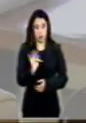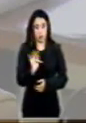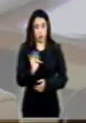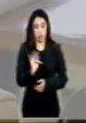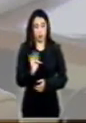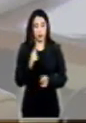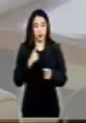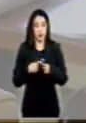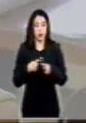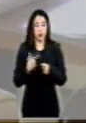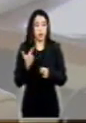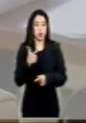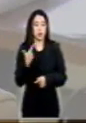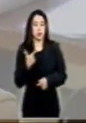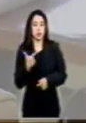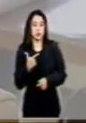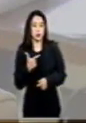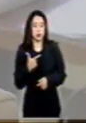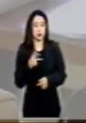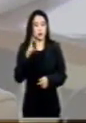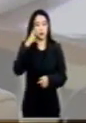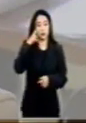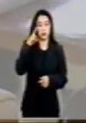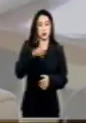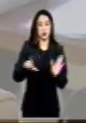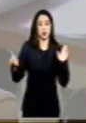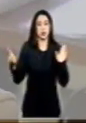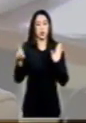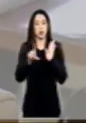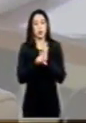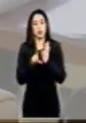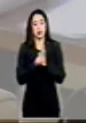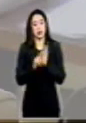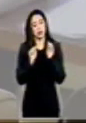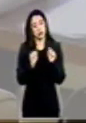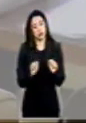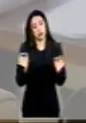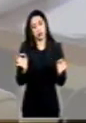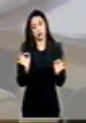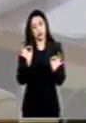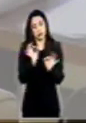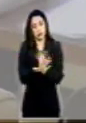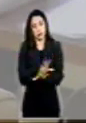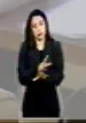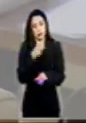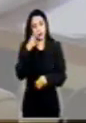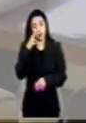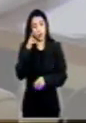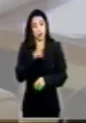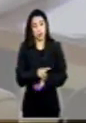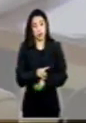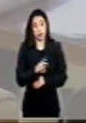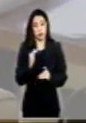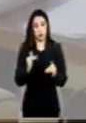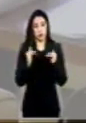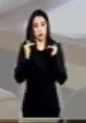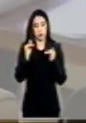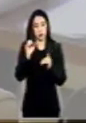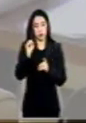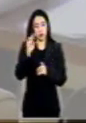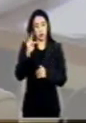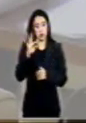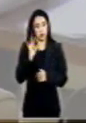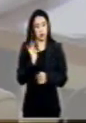não havendo interesse legislativo que poderia chancelar a atração da competência originária do Supremo,